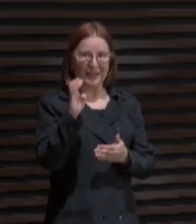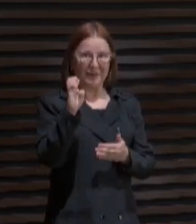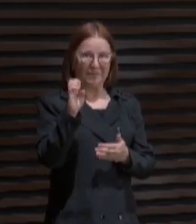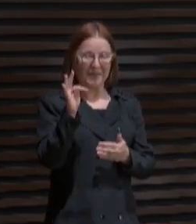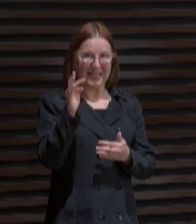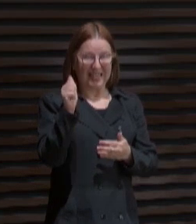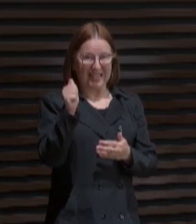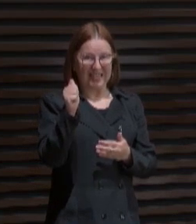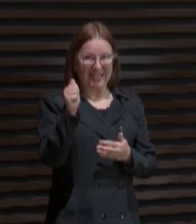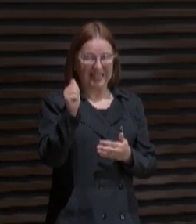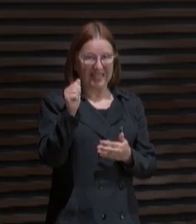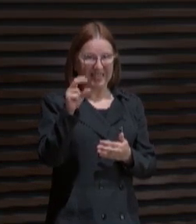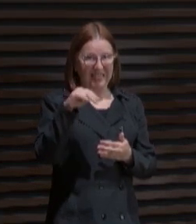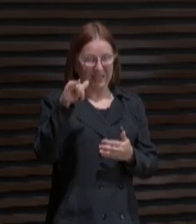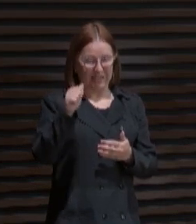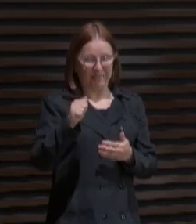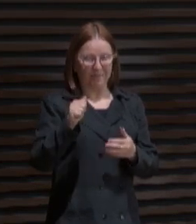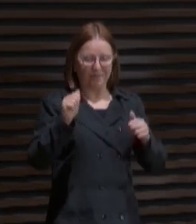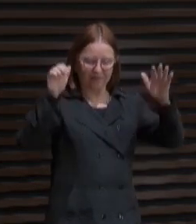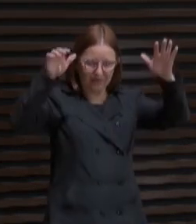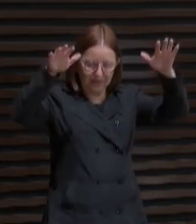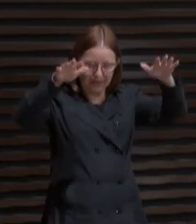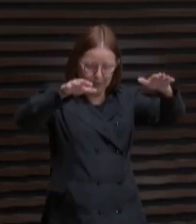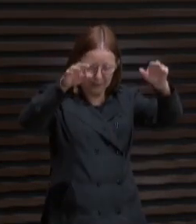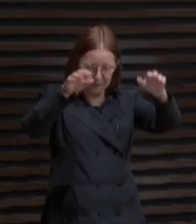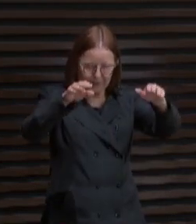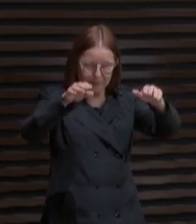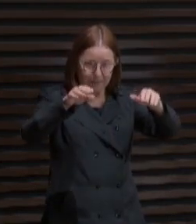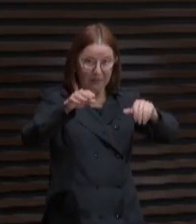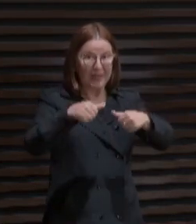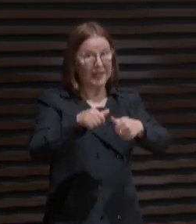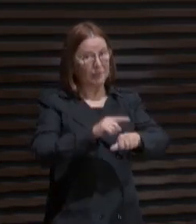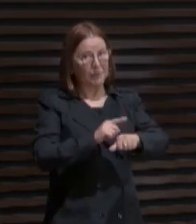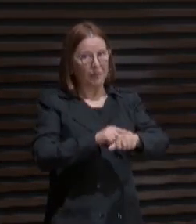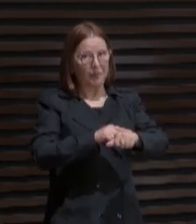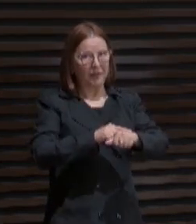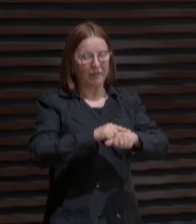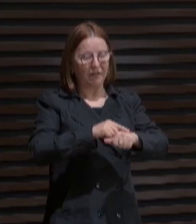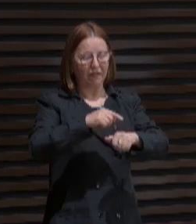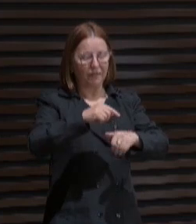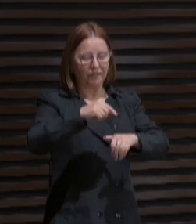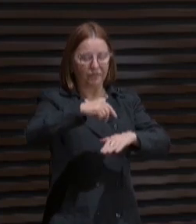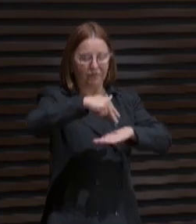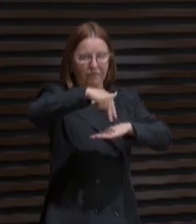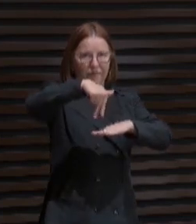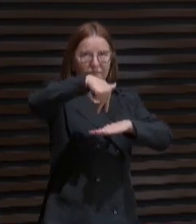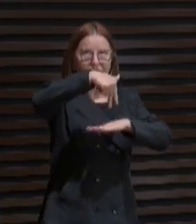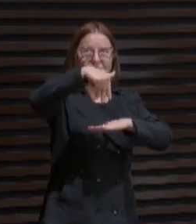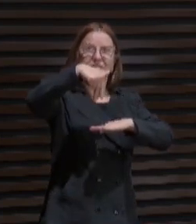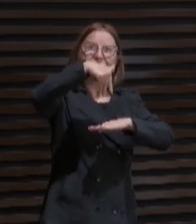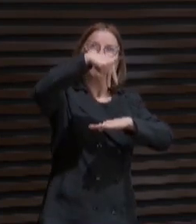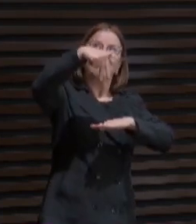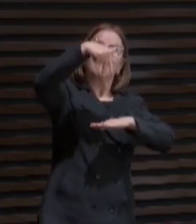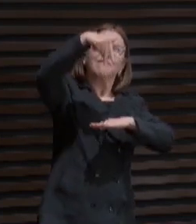abençoou. Aconteceu que, enquanto os abençoava, ia se retirando deles, sendo elevado para